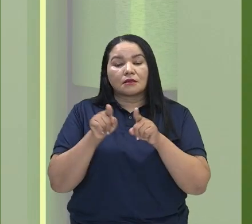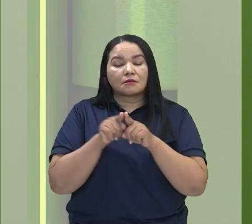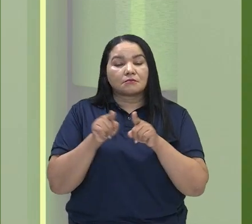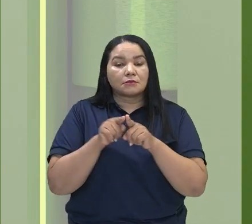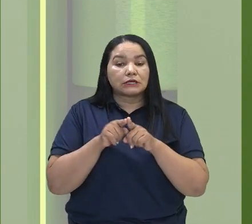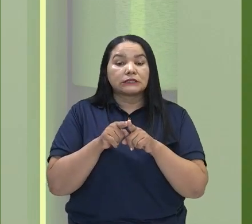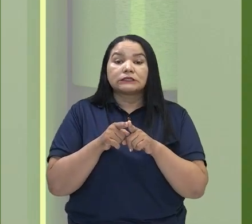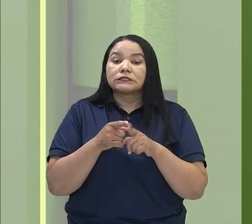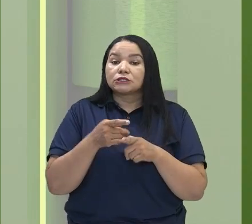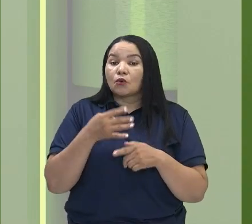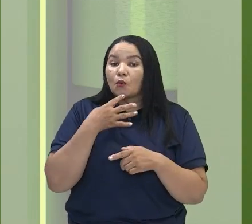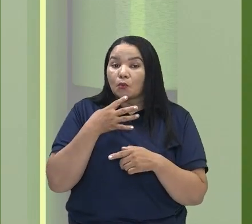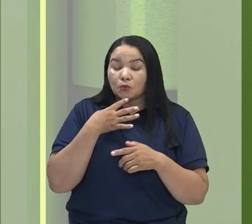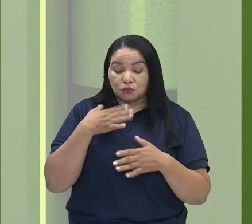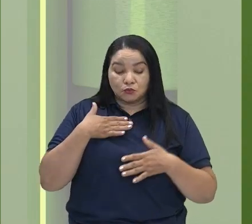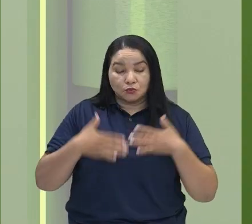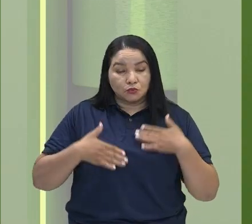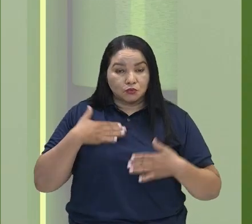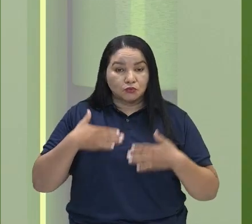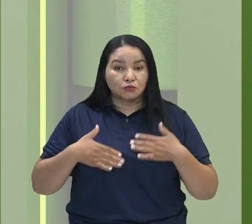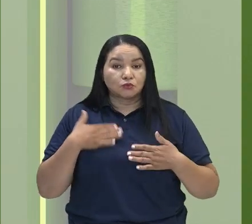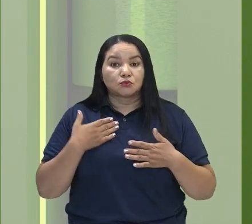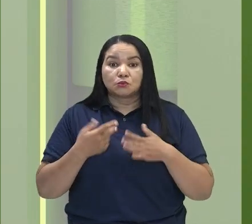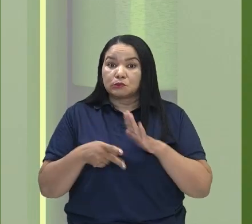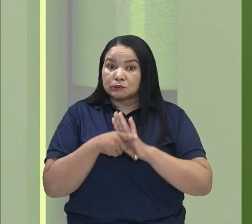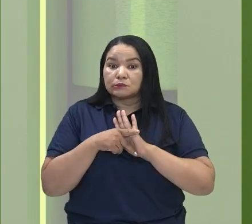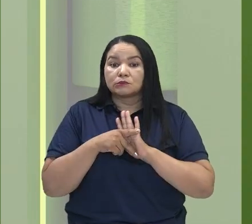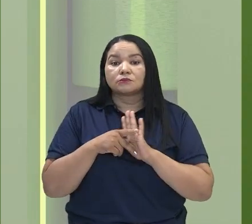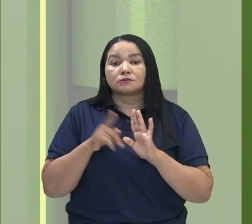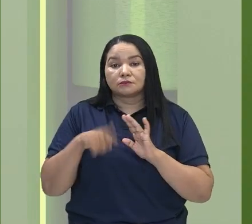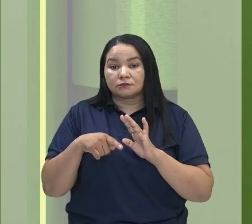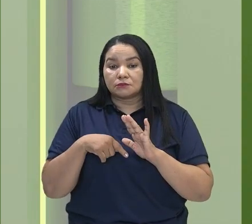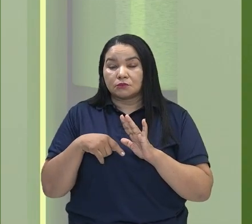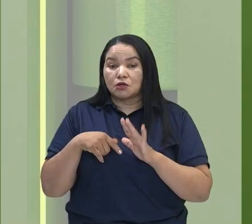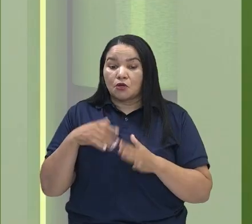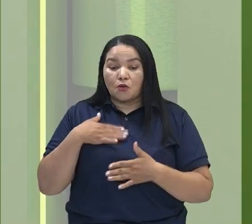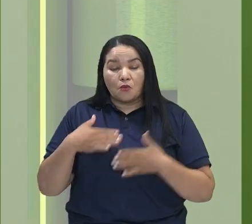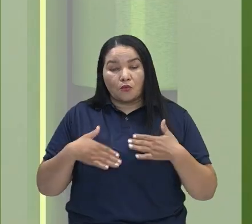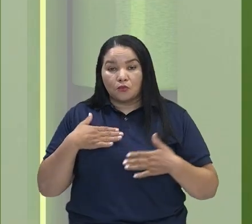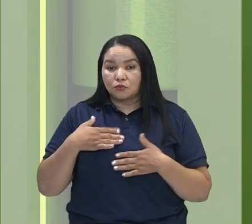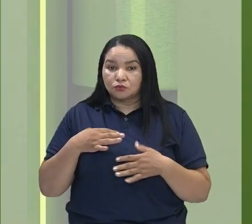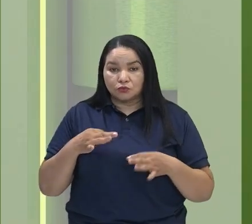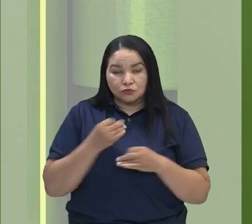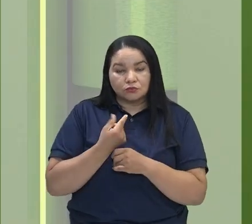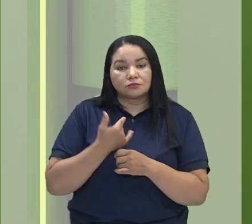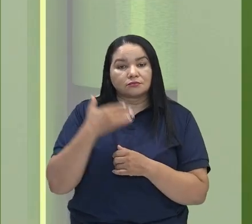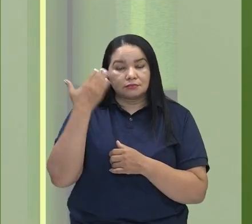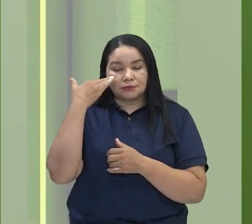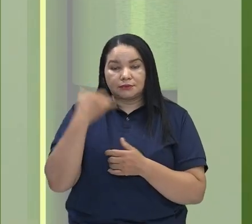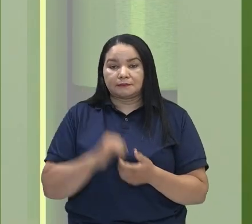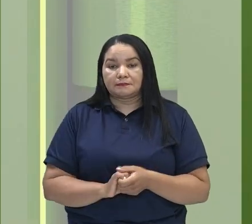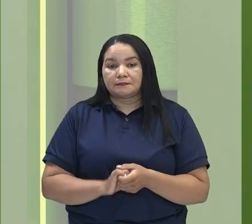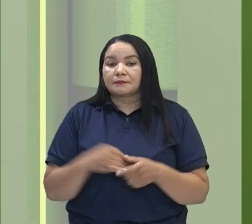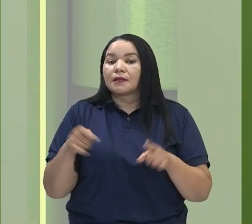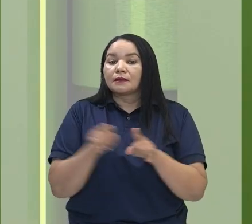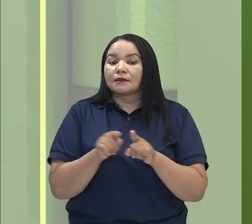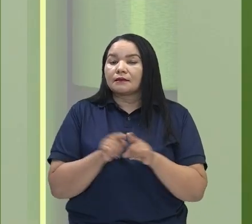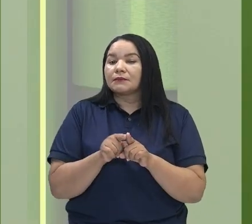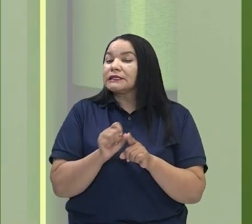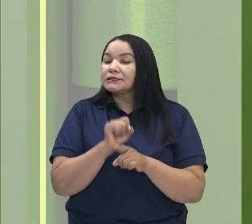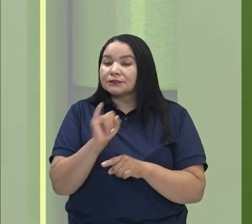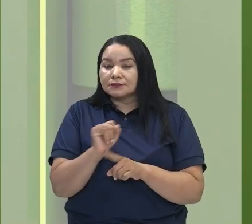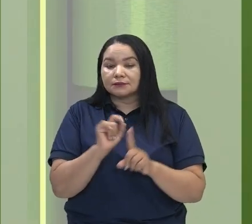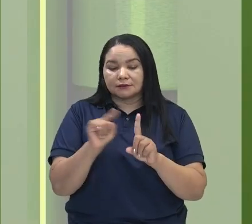se conhecer, conhecer ali como é que funciona o seu organismo. Mas se caso, né, essa mulher vier engravidar,